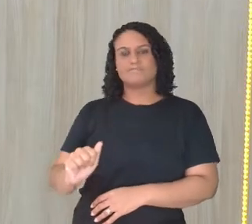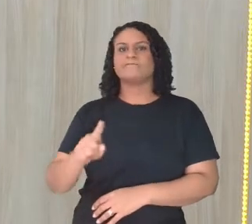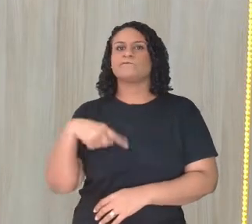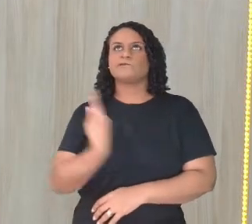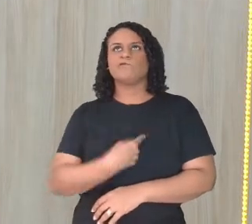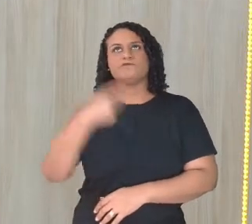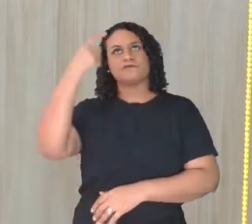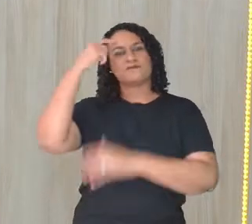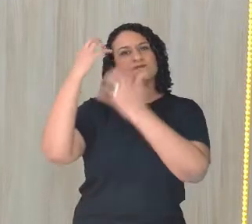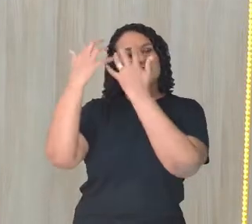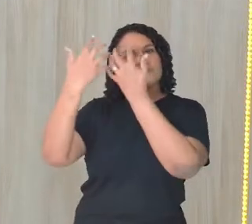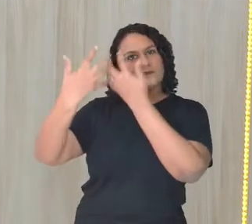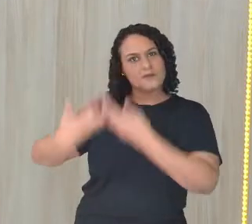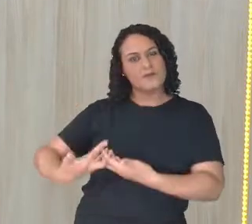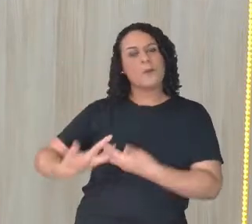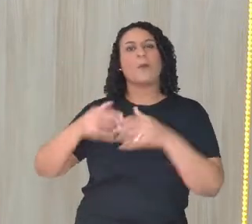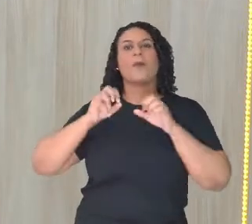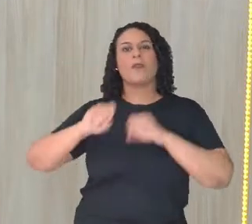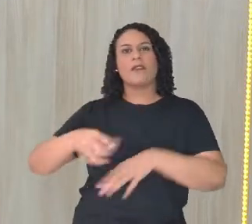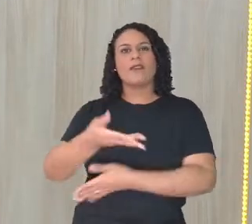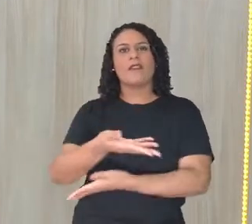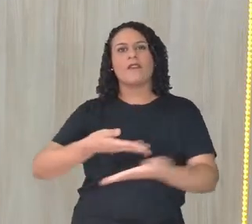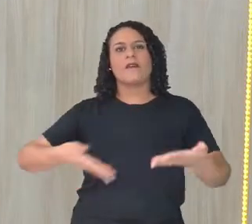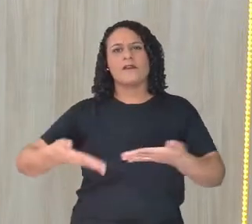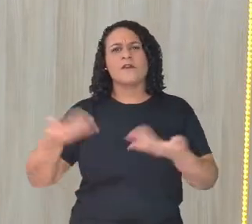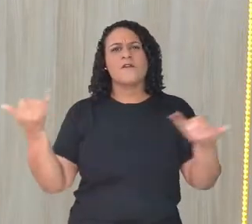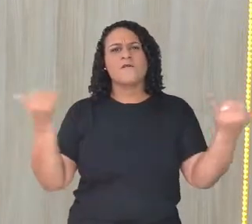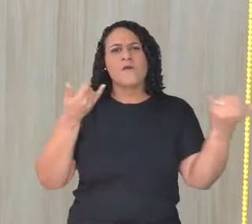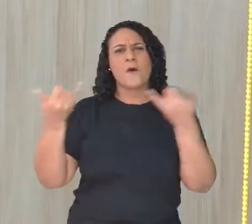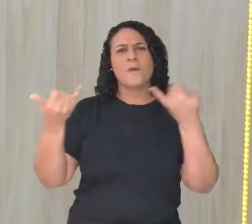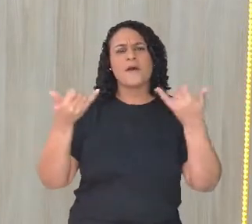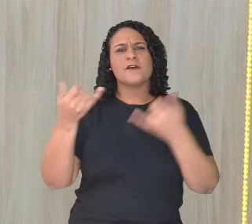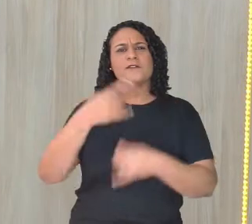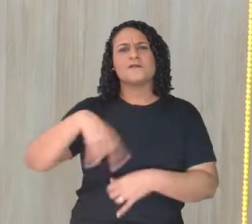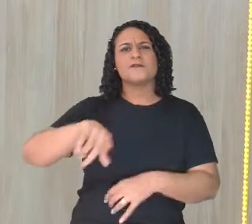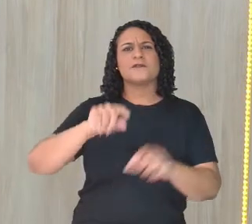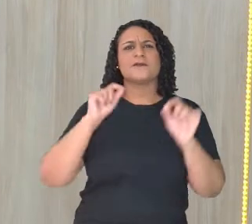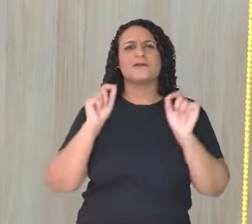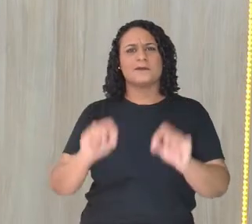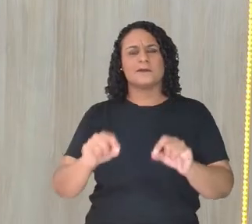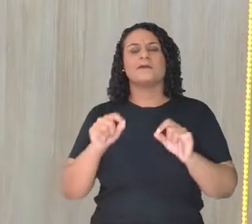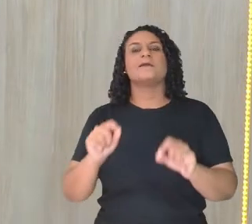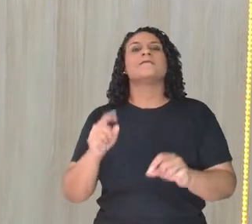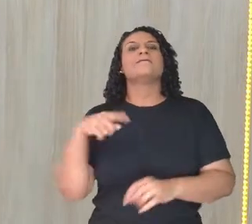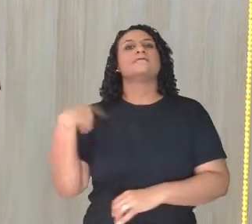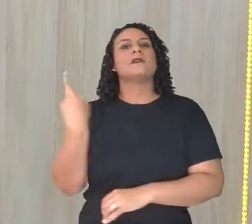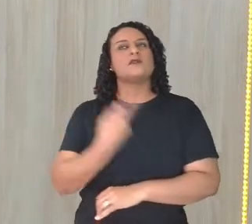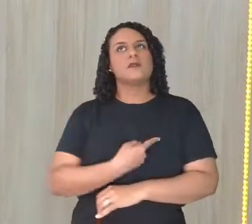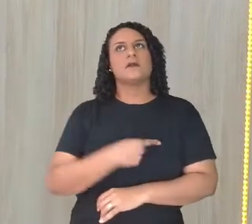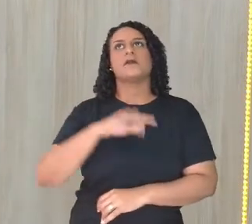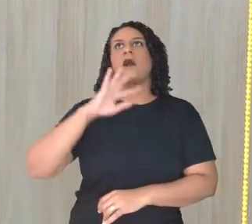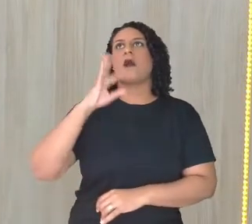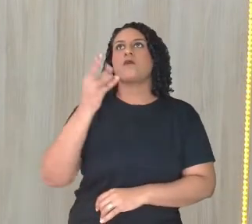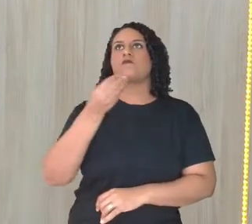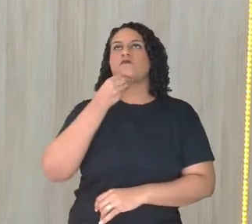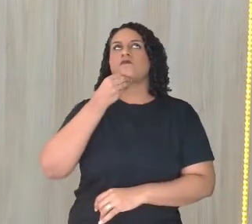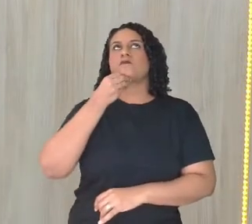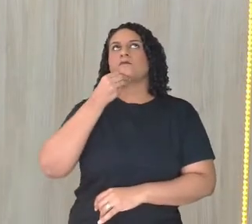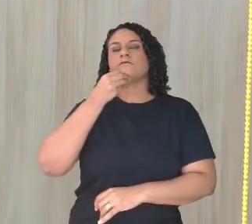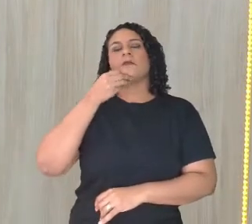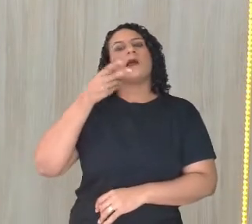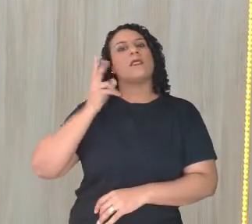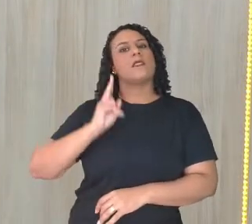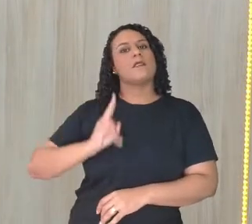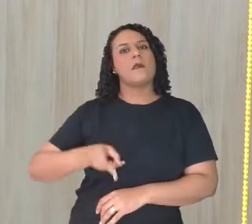refletindo, falando, contribuindo, trazendo informação para a gente solidificar o nosso conhecimento cada vez